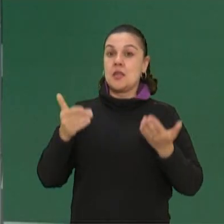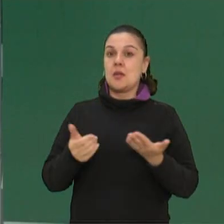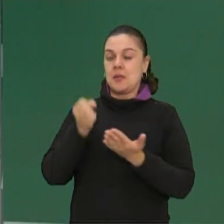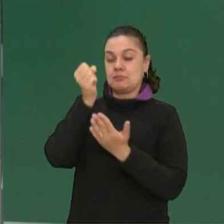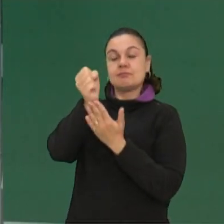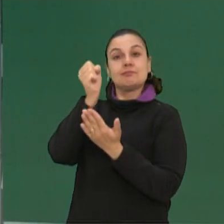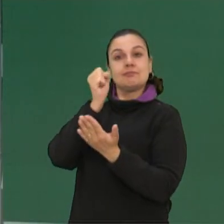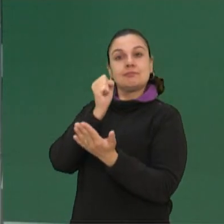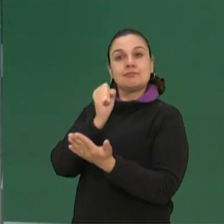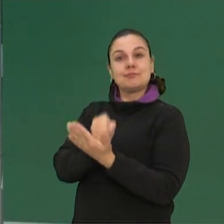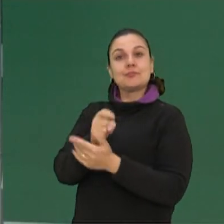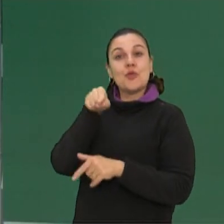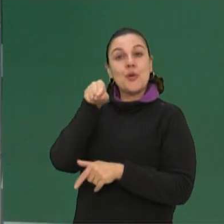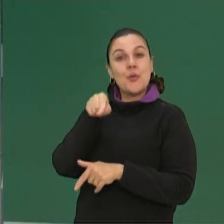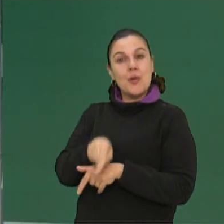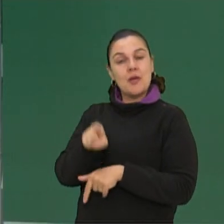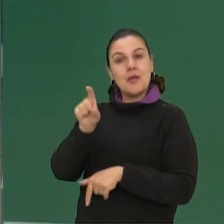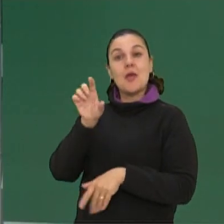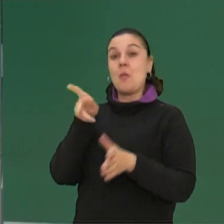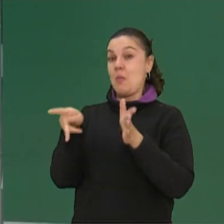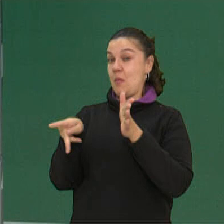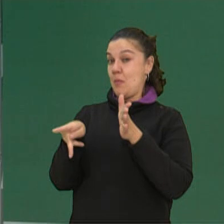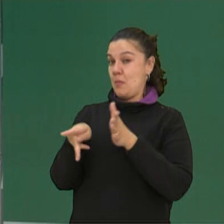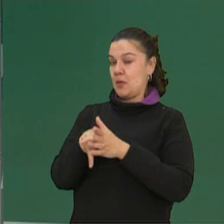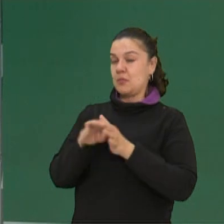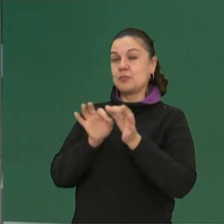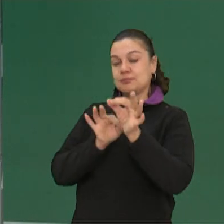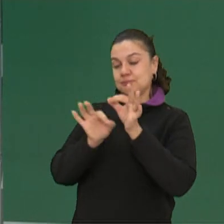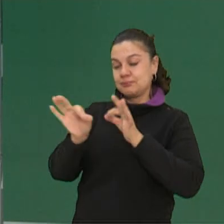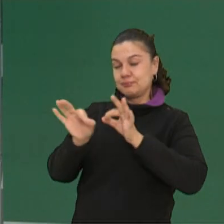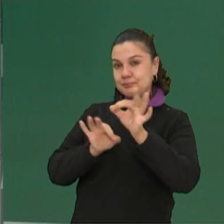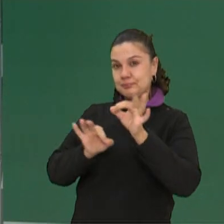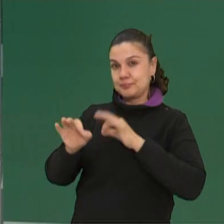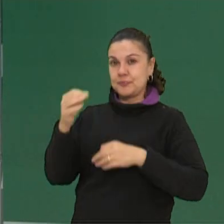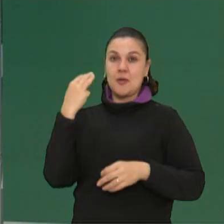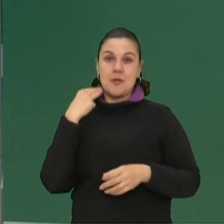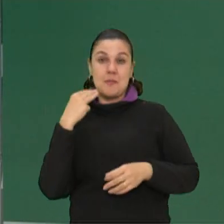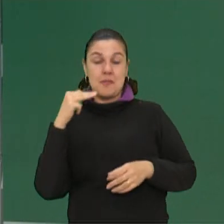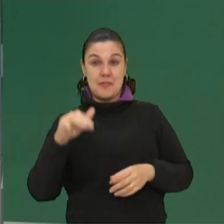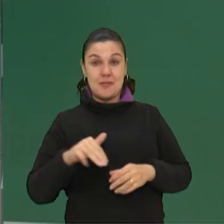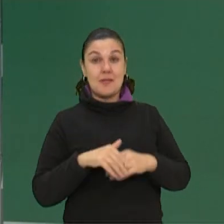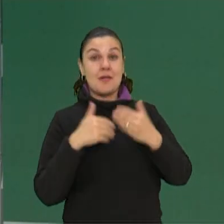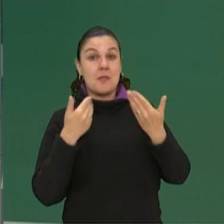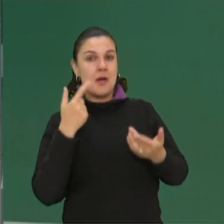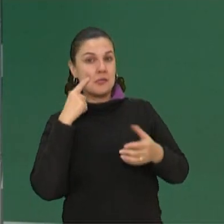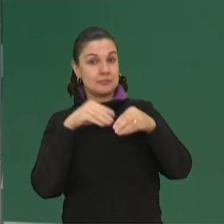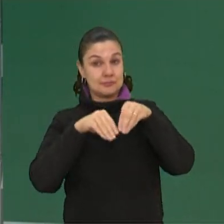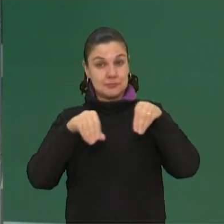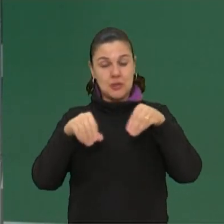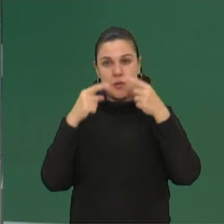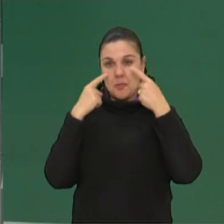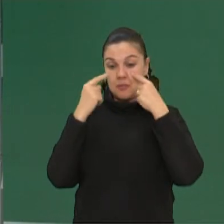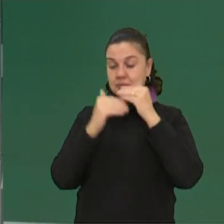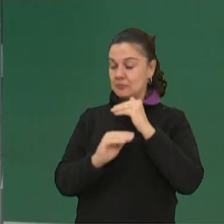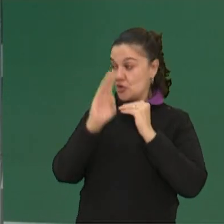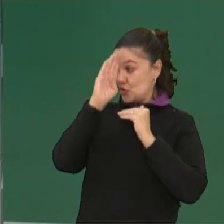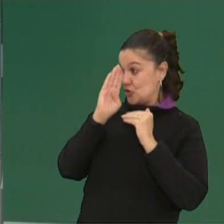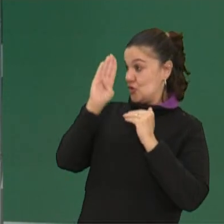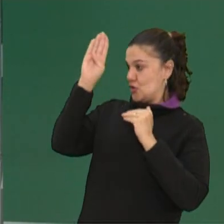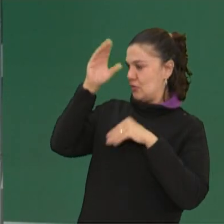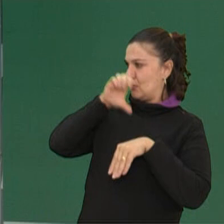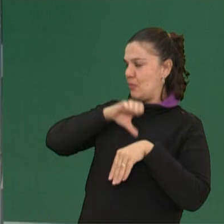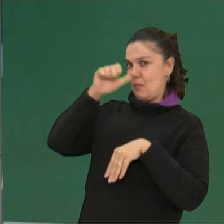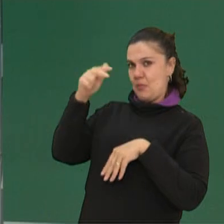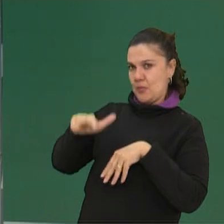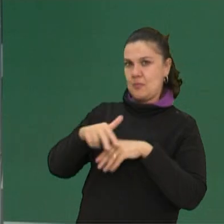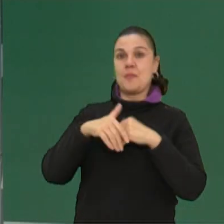das Minas era o órgão regulador, o principal órgão da administração, subordinado diretamente a